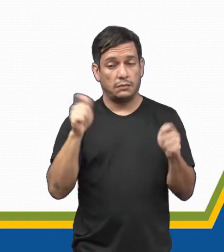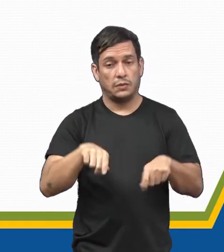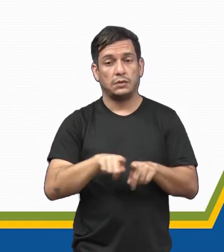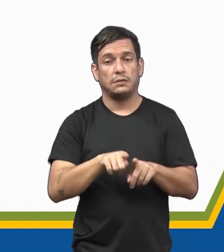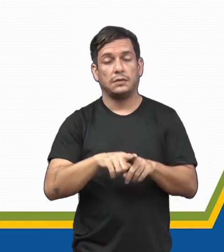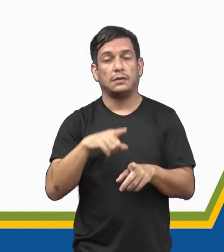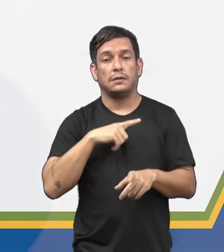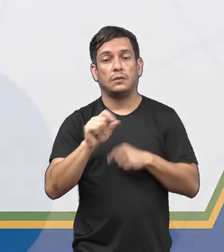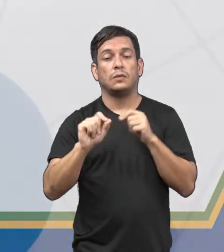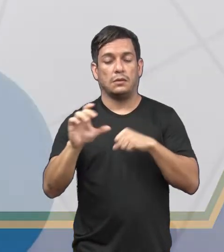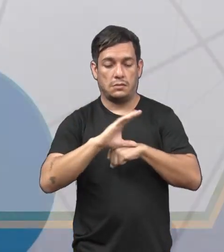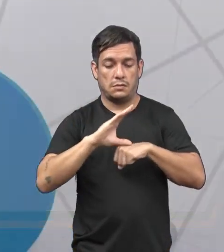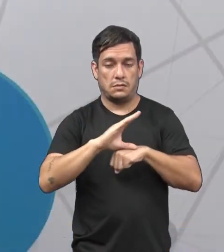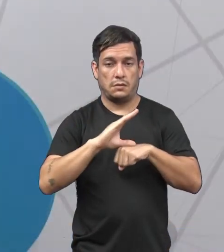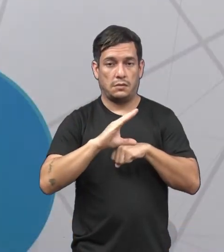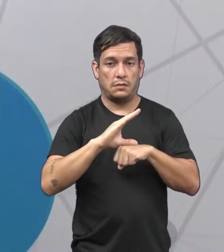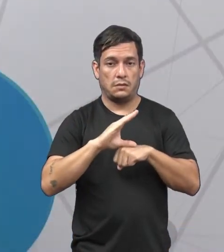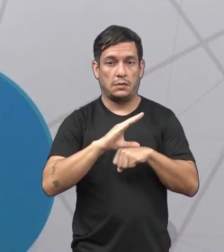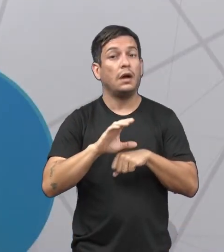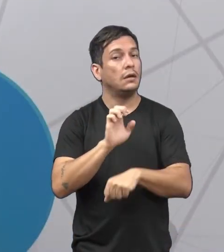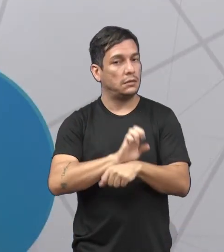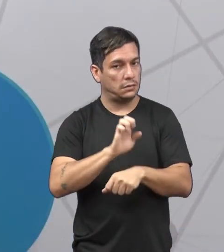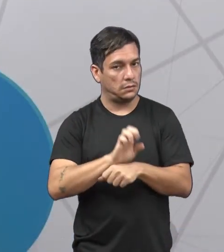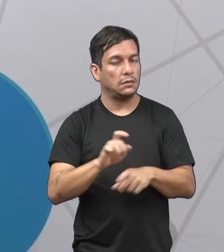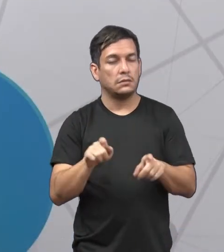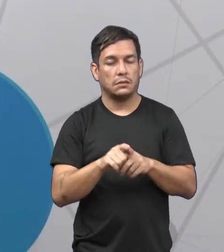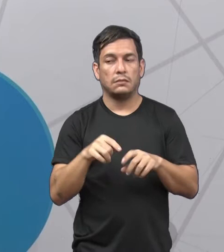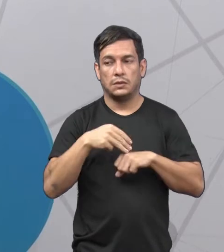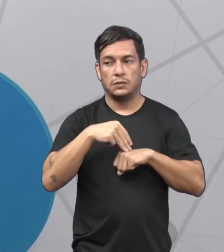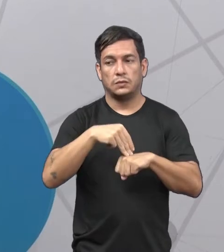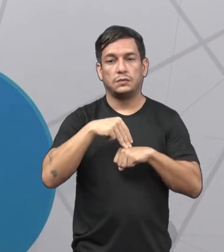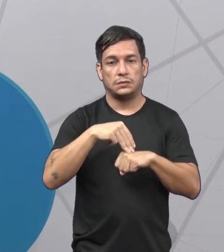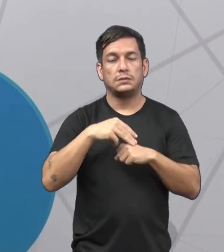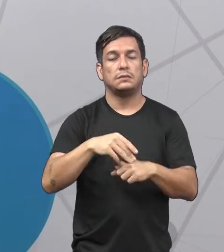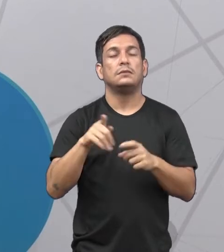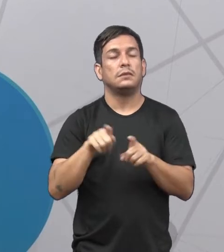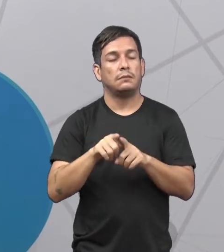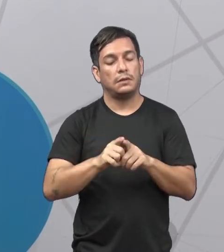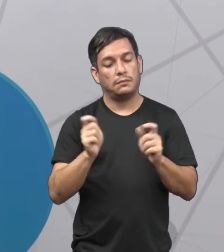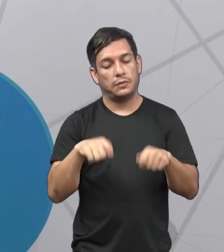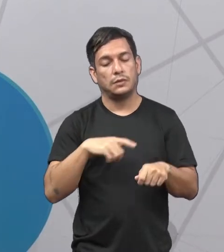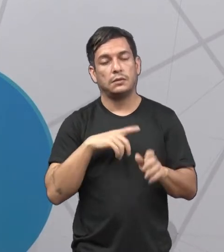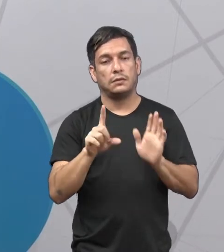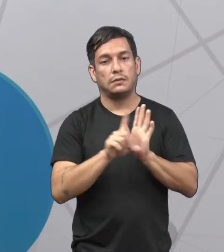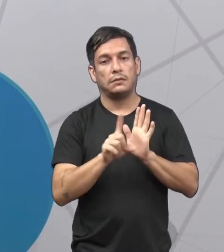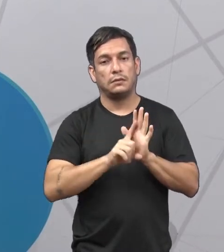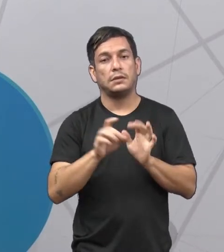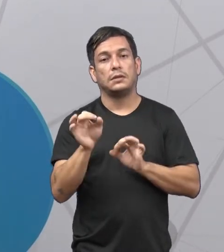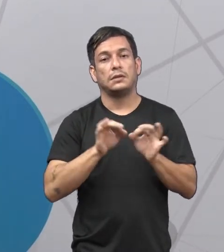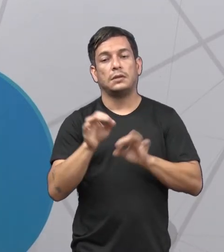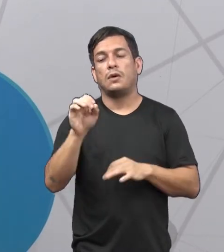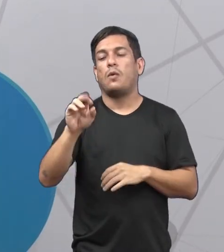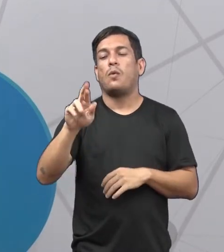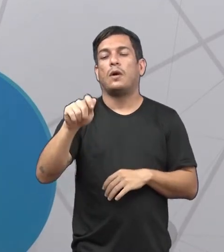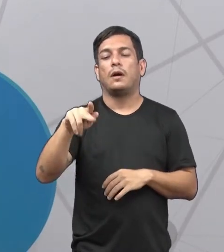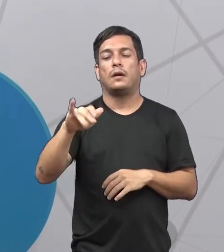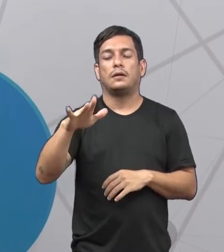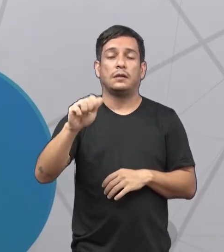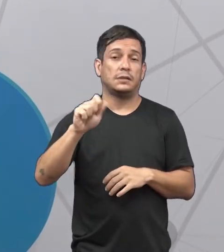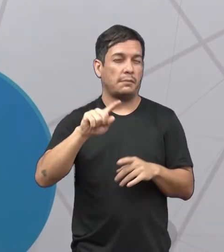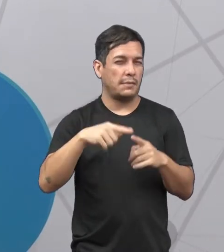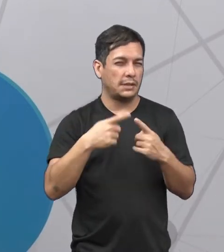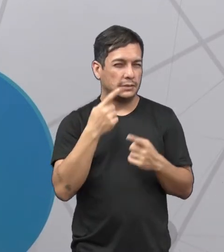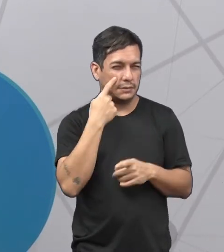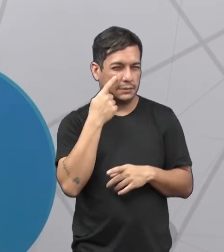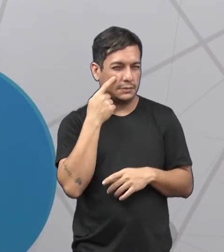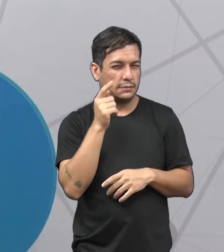as suas constituições estaduais e os municípios podem ter aí as suas leis orgânicas. Só que um pequeno